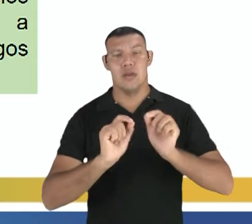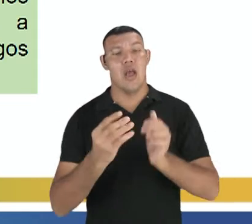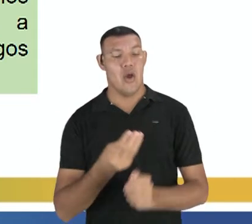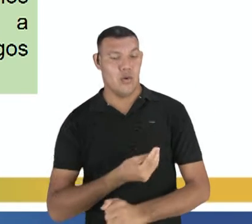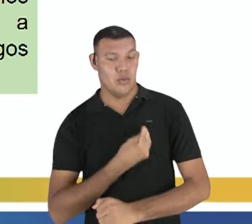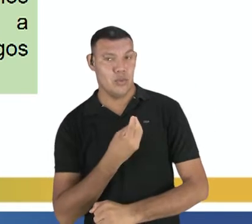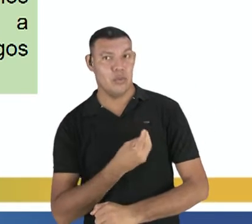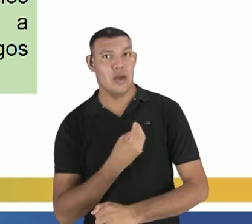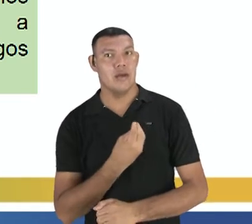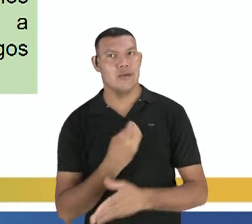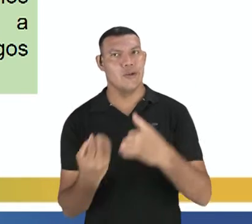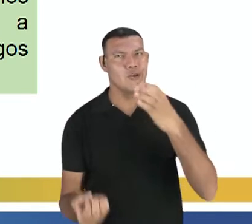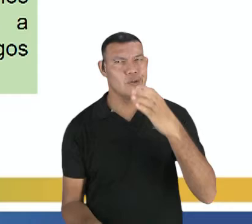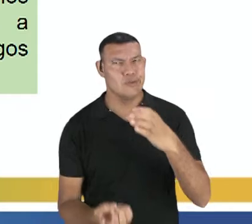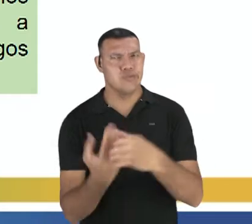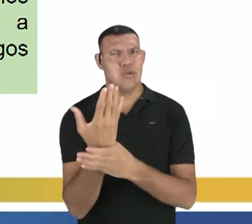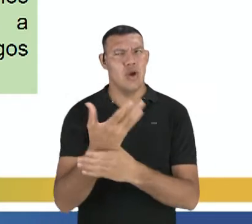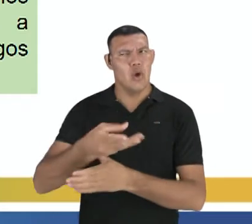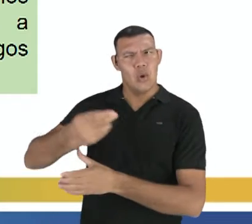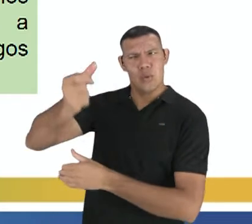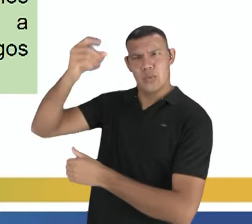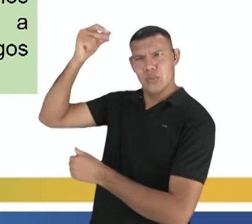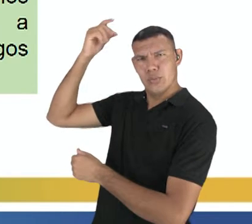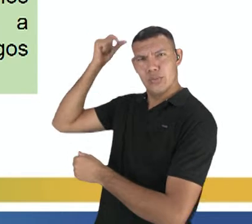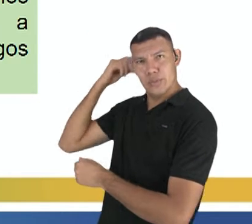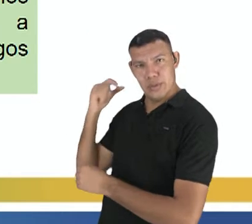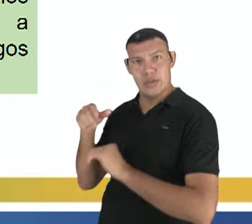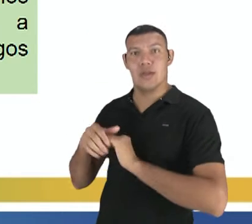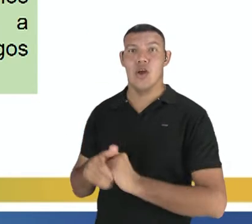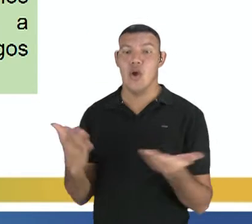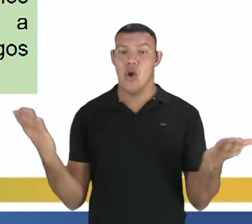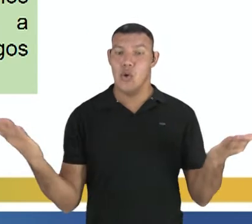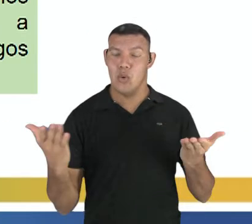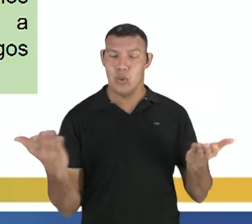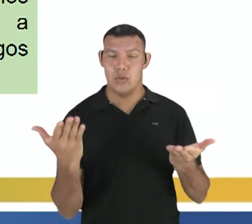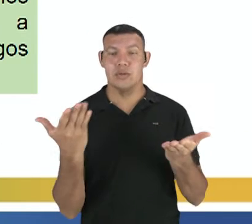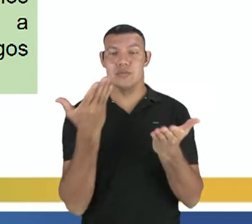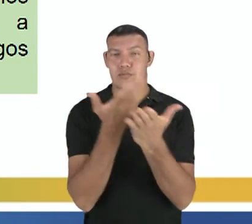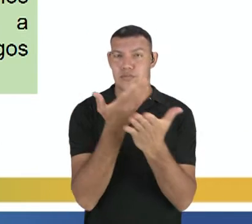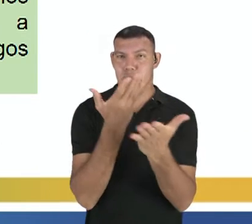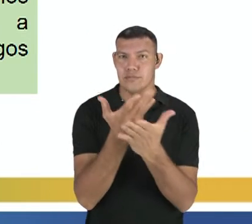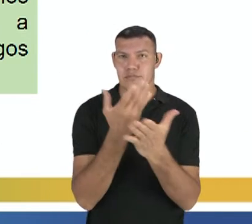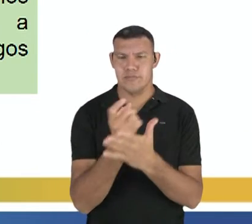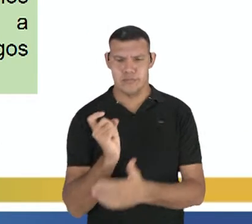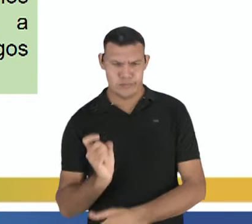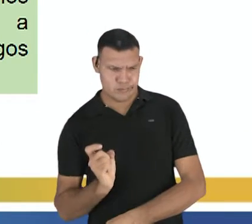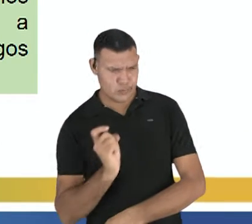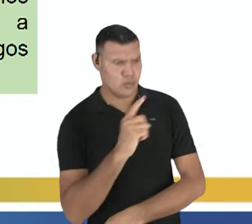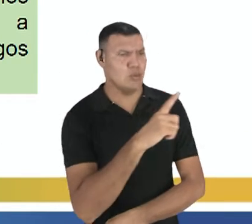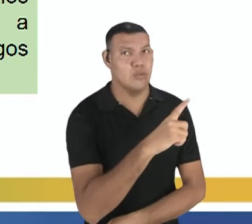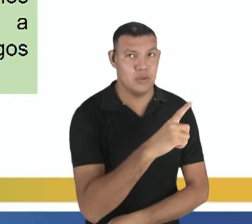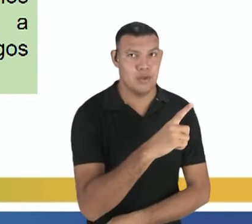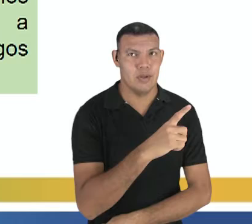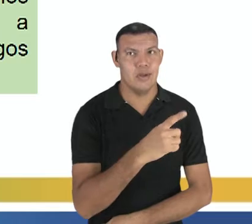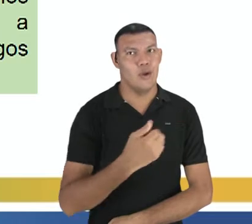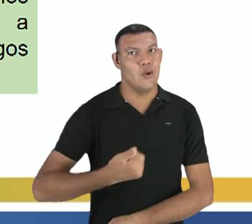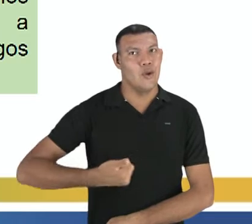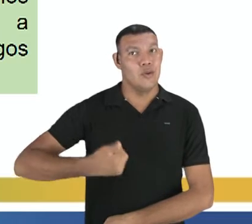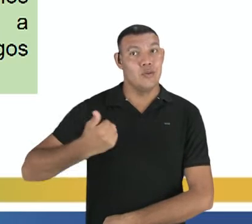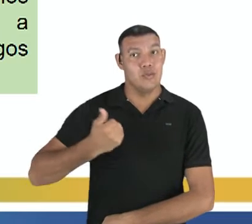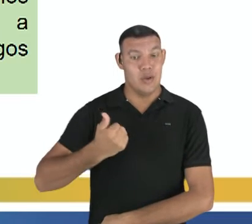eram provindos de um ancestral comum. Hoje, nos estudos em evolução, nós percebemos que os